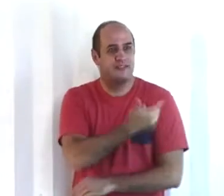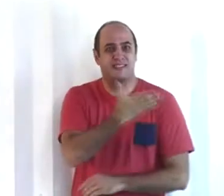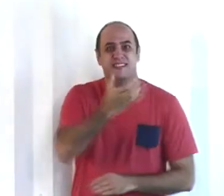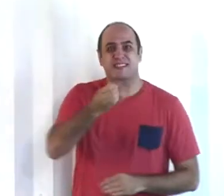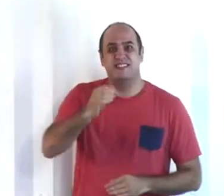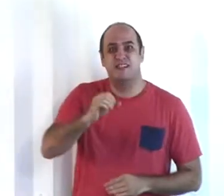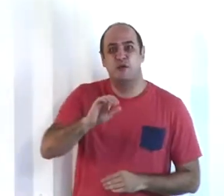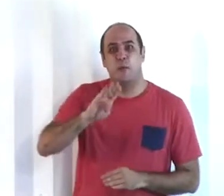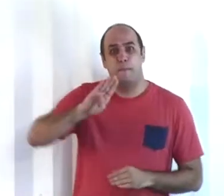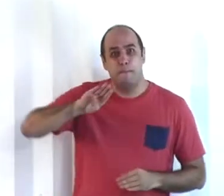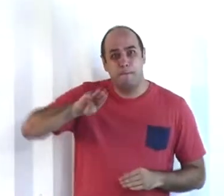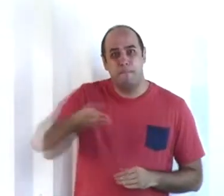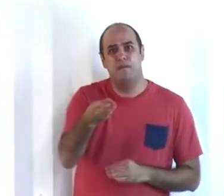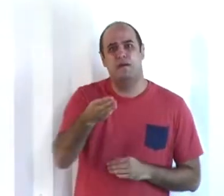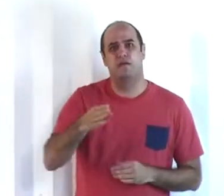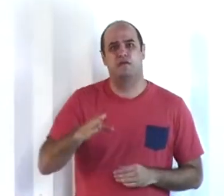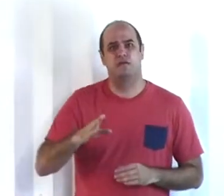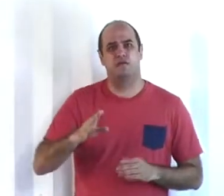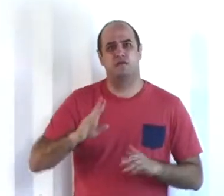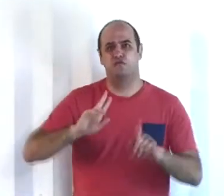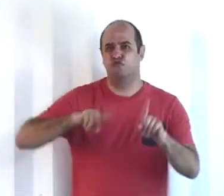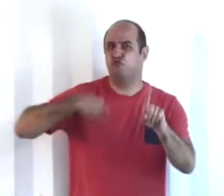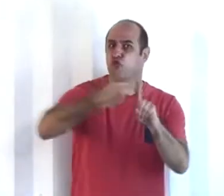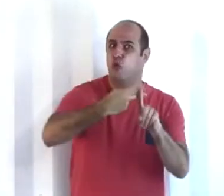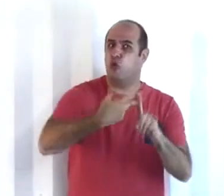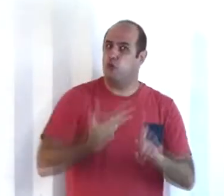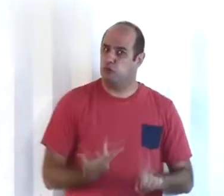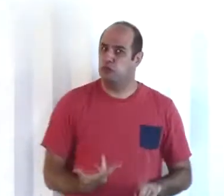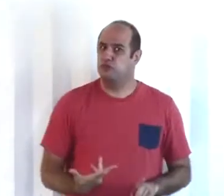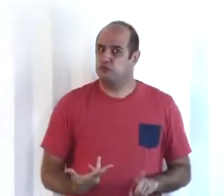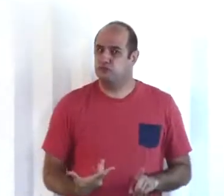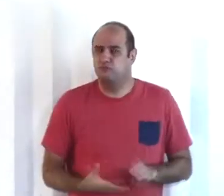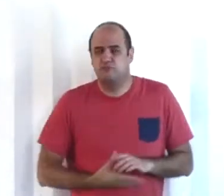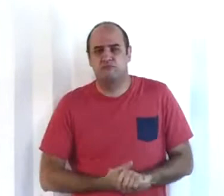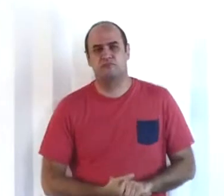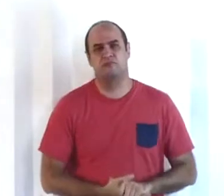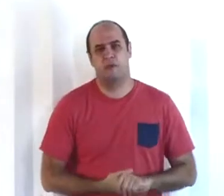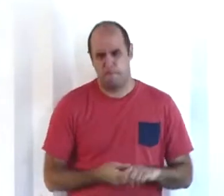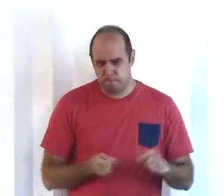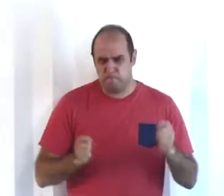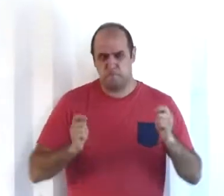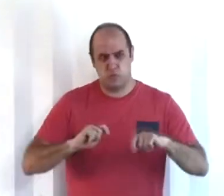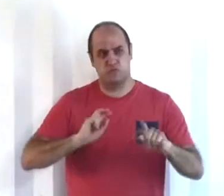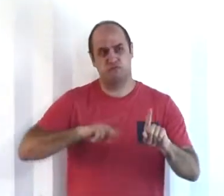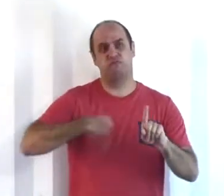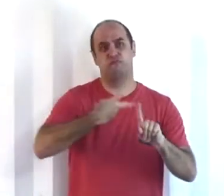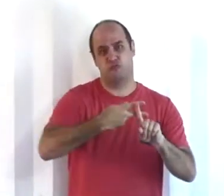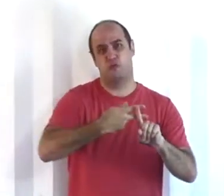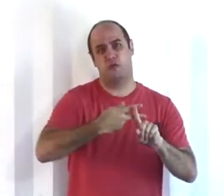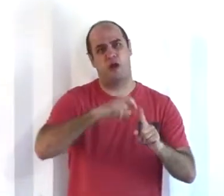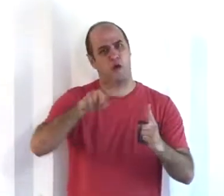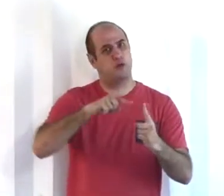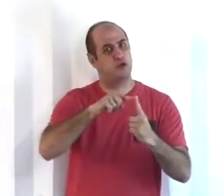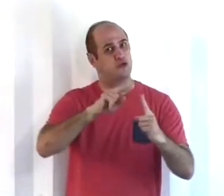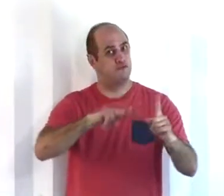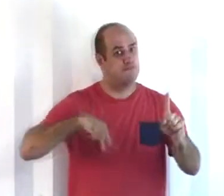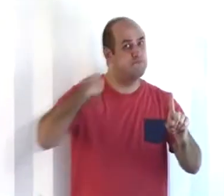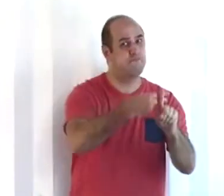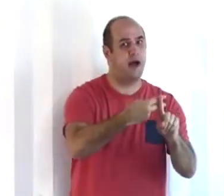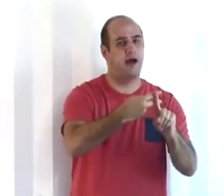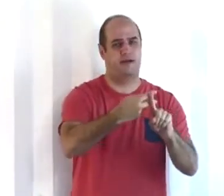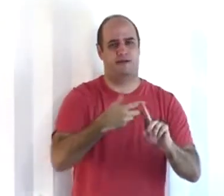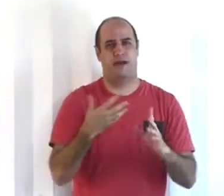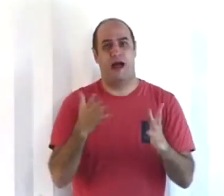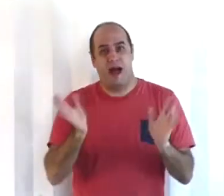milhões. Então eles dobraram a meta. Esse é um caso possível de dobrar a meta. Eles